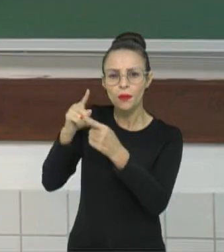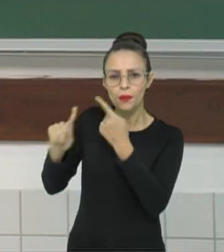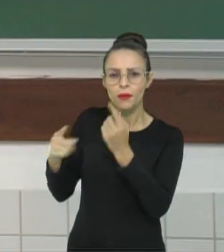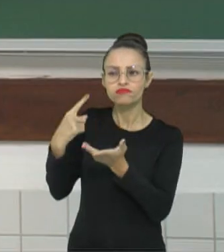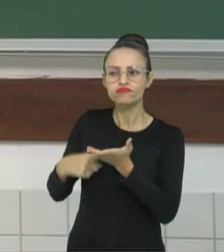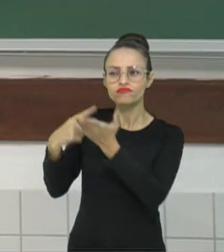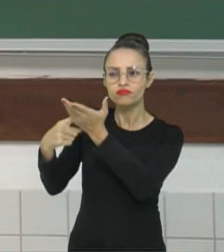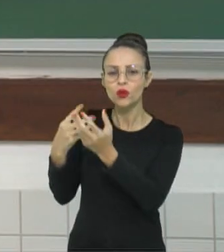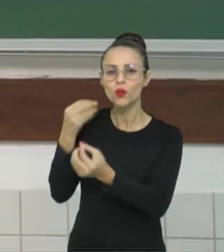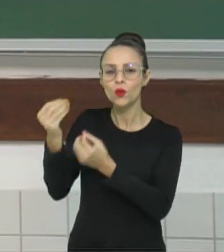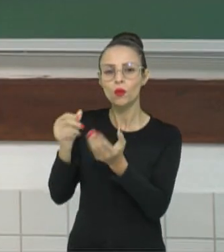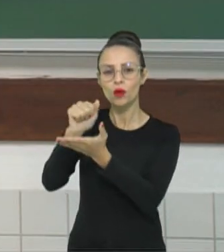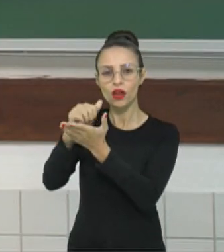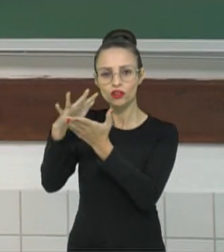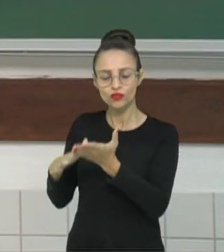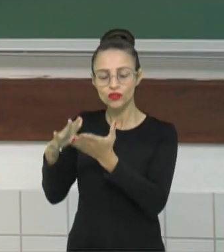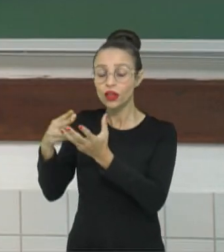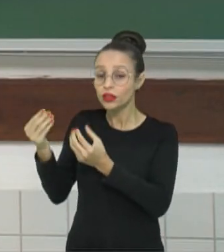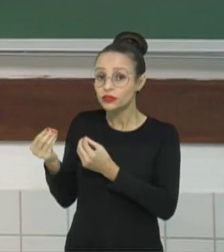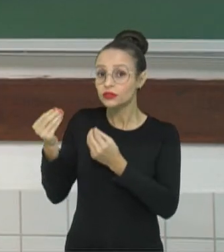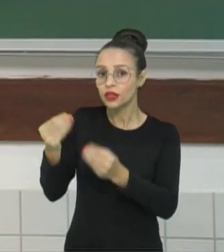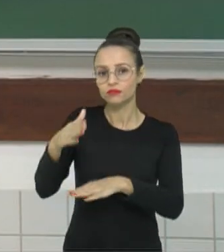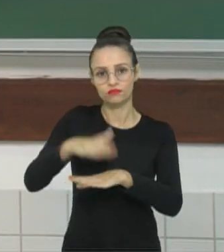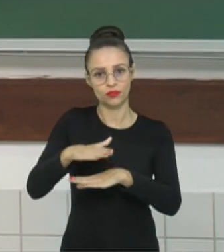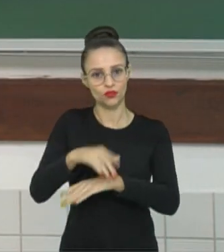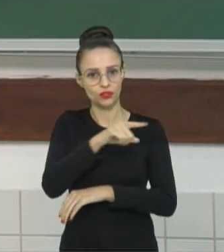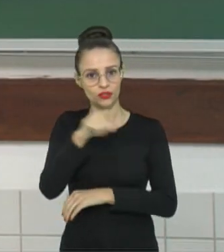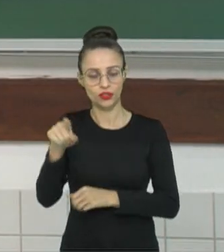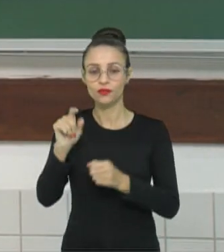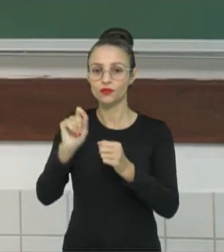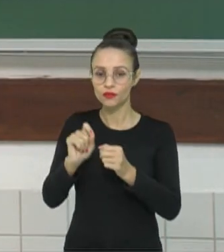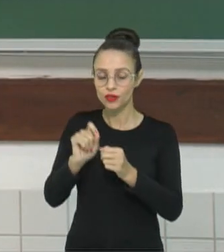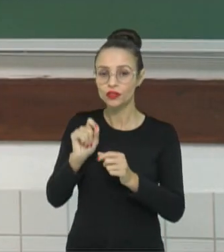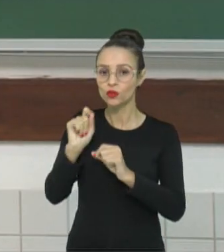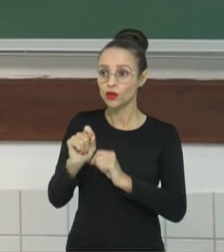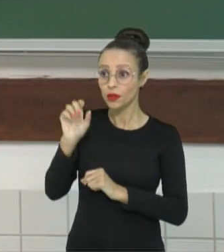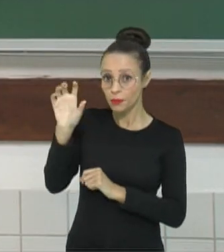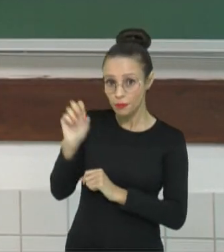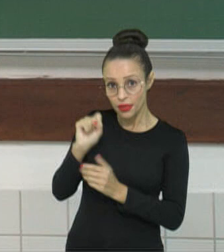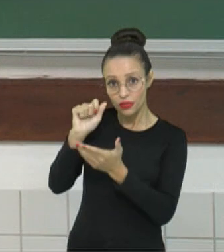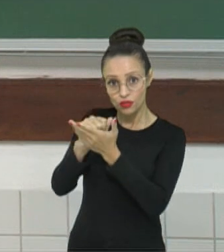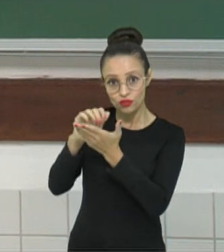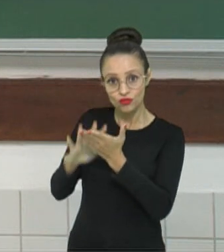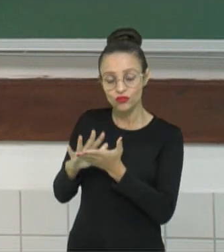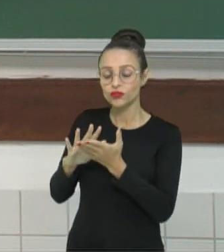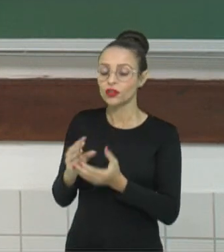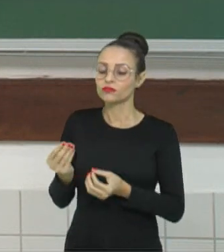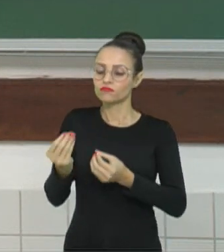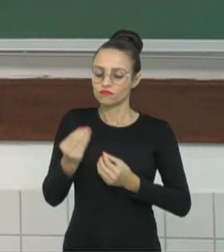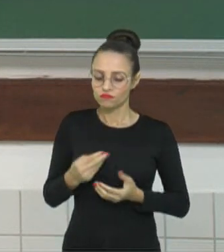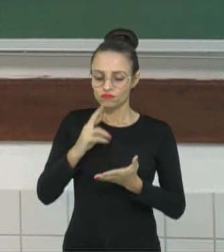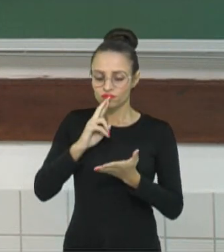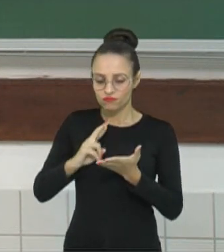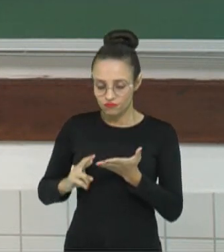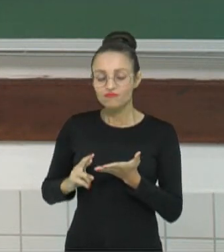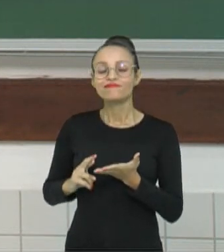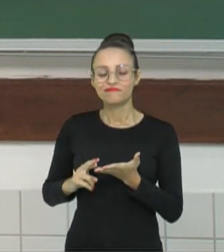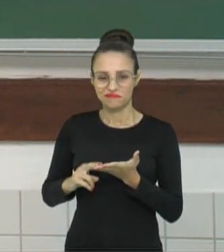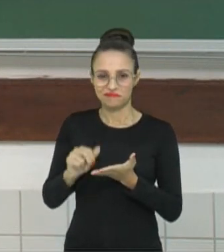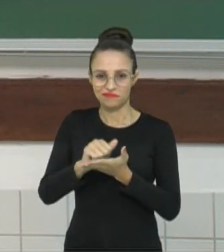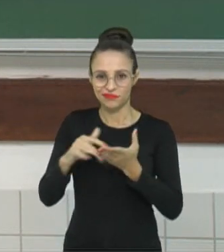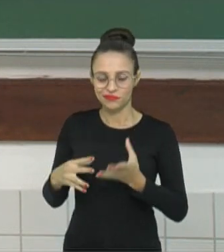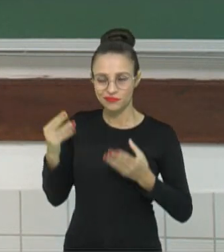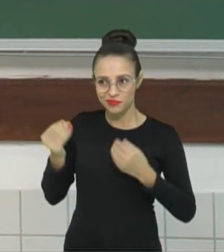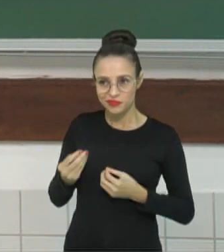atividades que os professores estão disponibilizando para você fazer. Então você vai, pega a atividade na escola, leva para casa, faz a atividade e